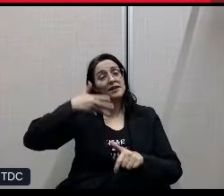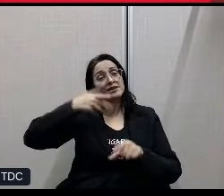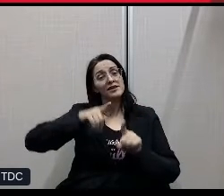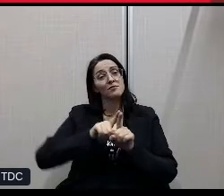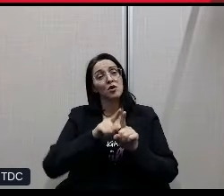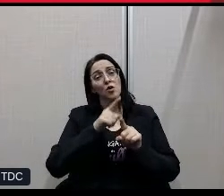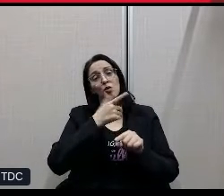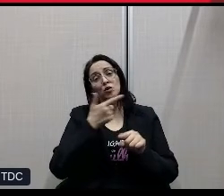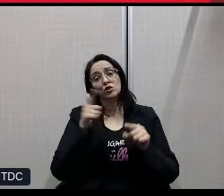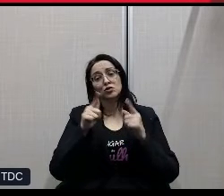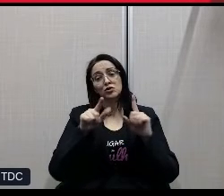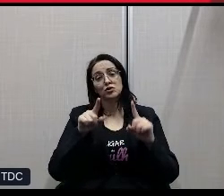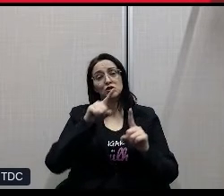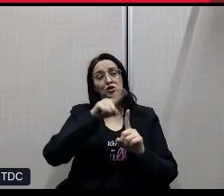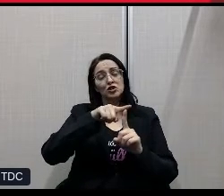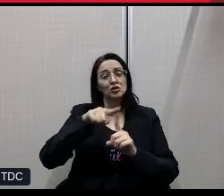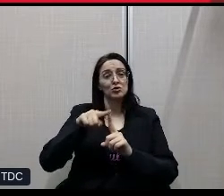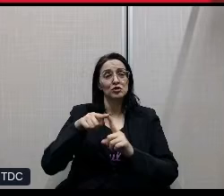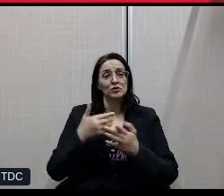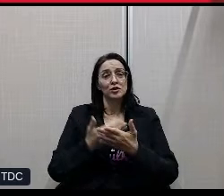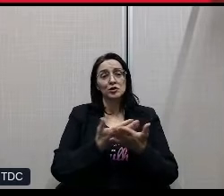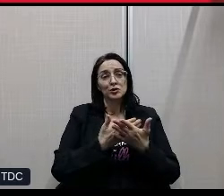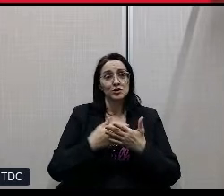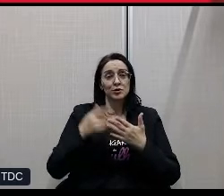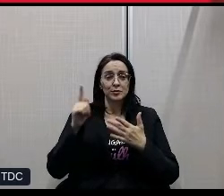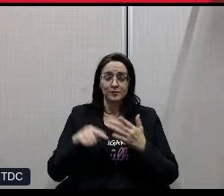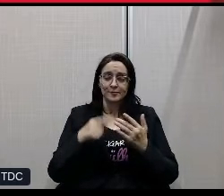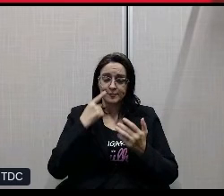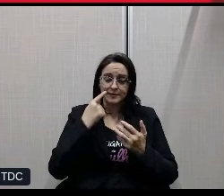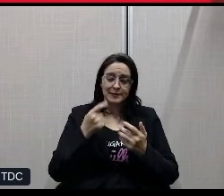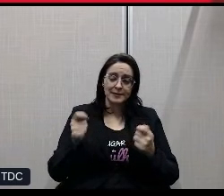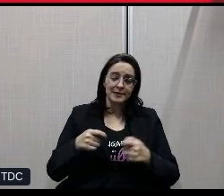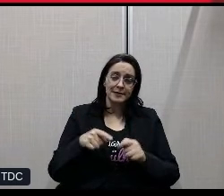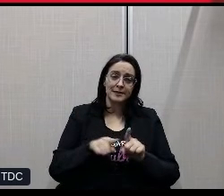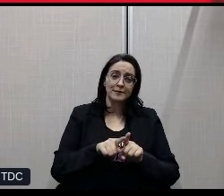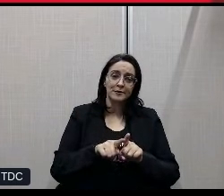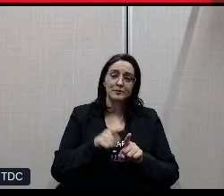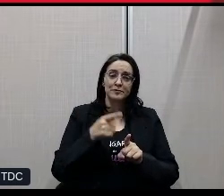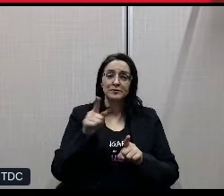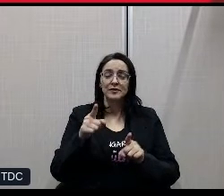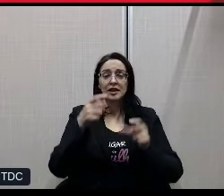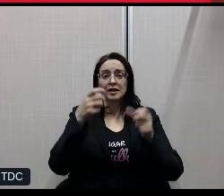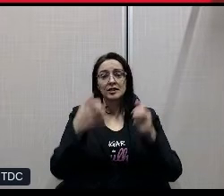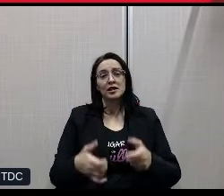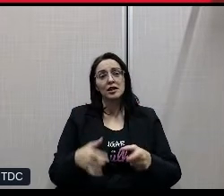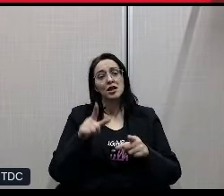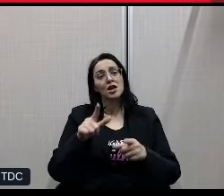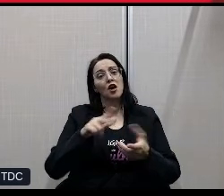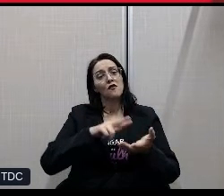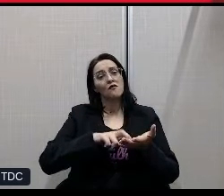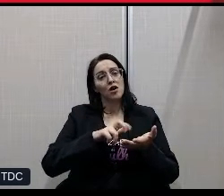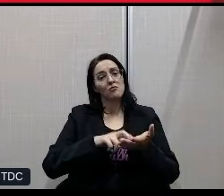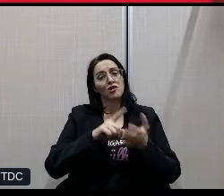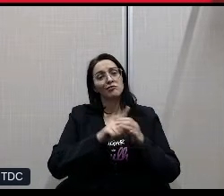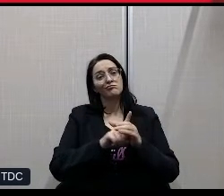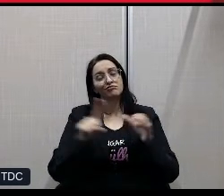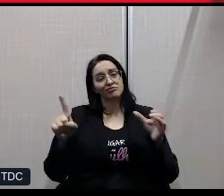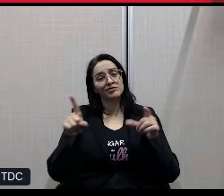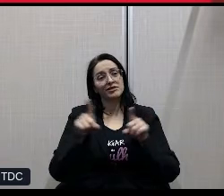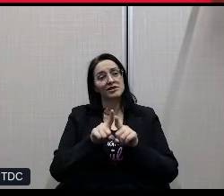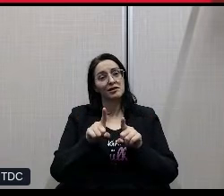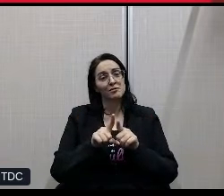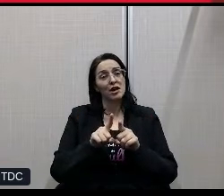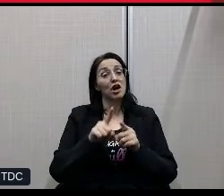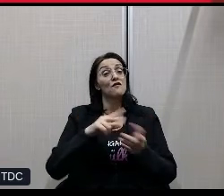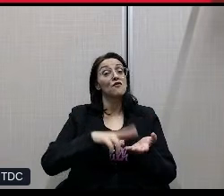tipos de estudo que a gente pode consultar. Aqui eu trago vocabulários excludentes vocabulários